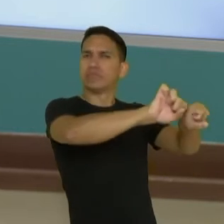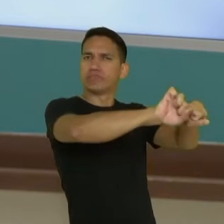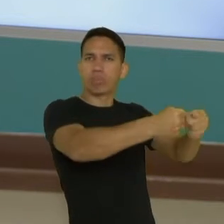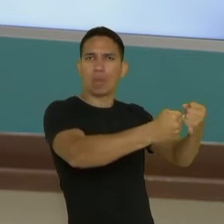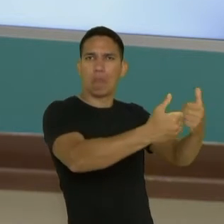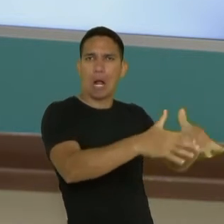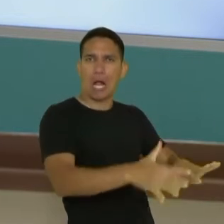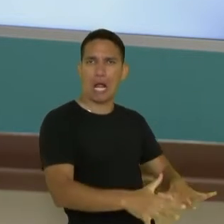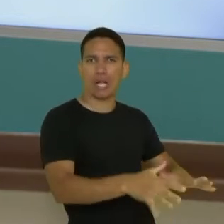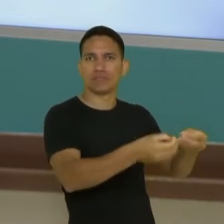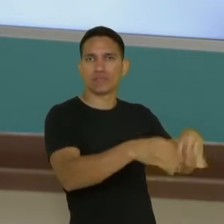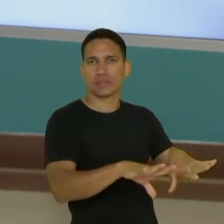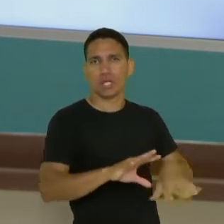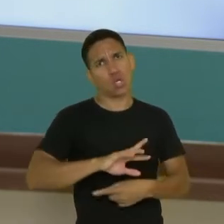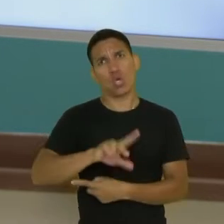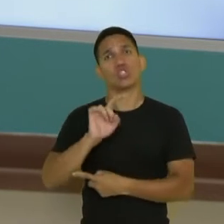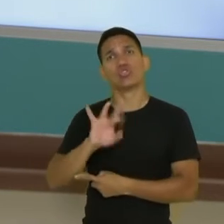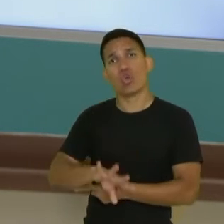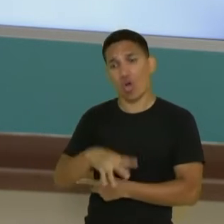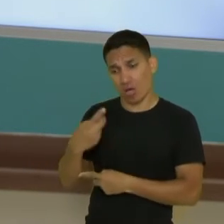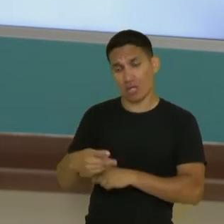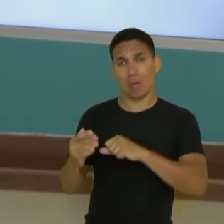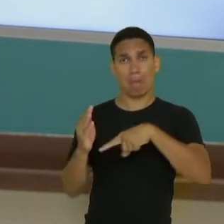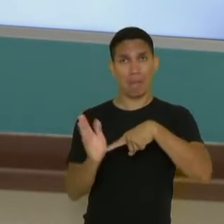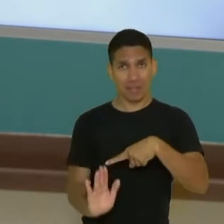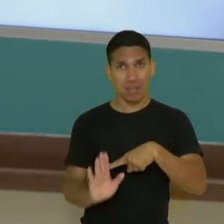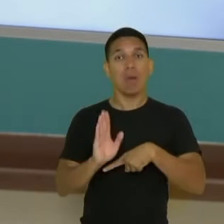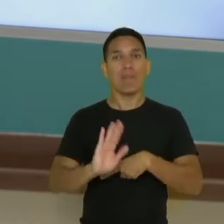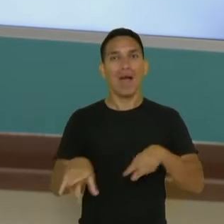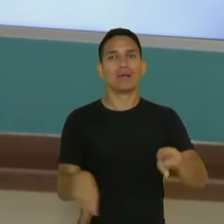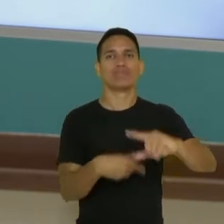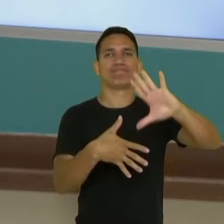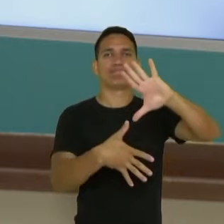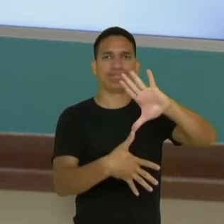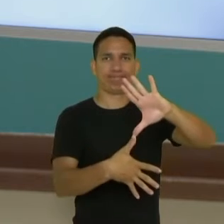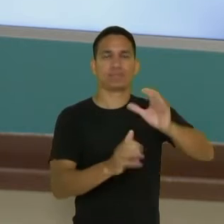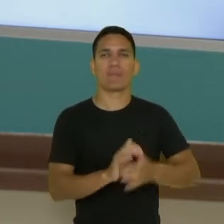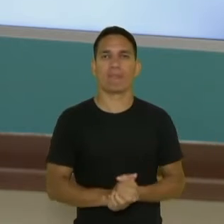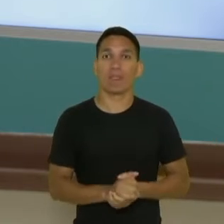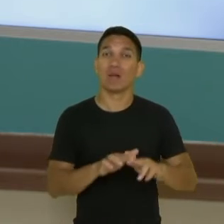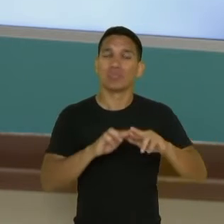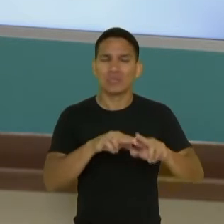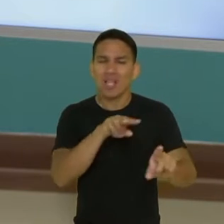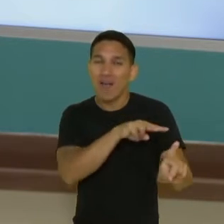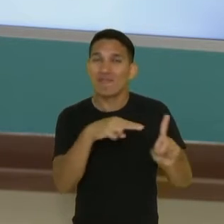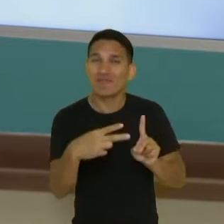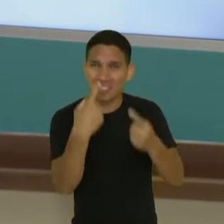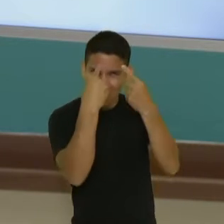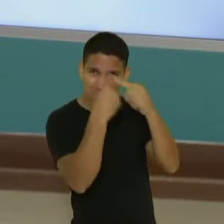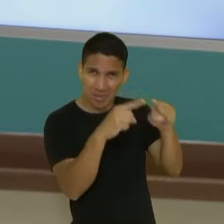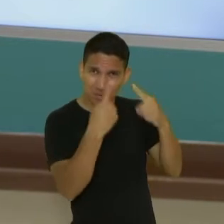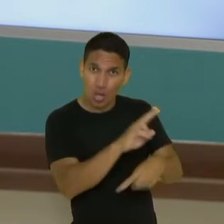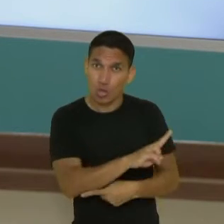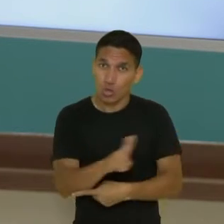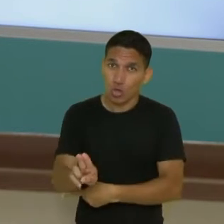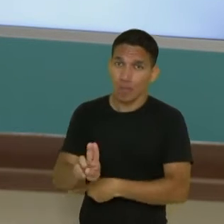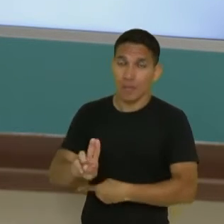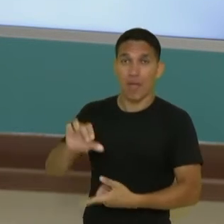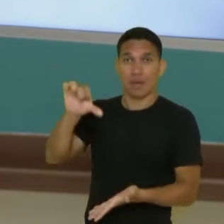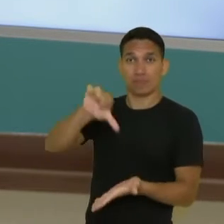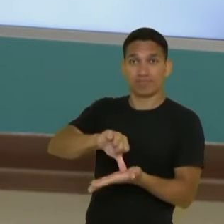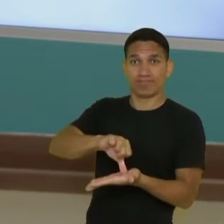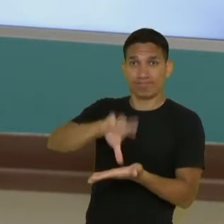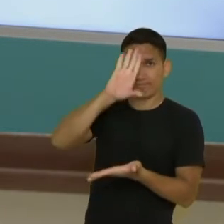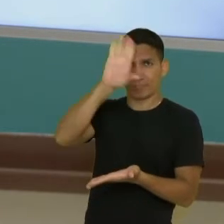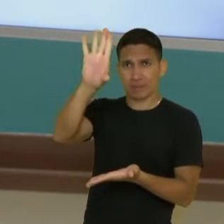nas Américas, não só no Brasil, mas nas Américas, foi um processo bem violento. E essa visão violenta a gente vai chamar de etnocentrismo, que é